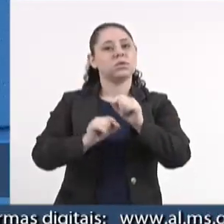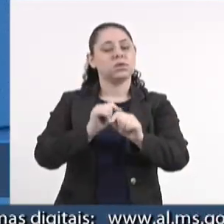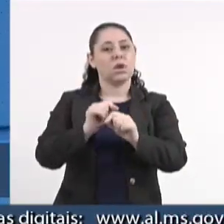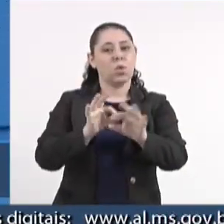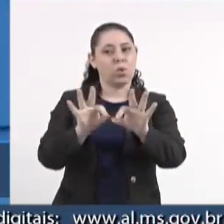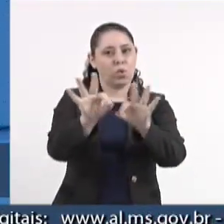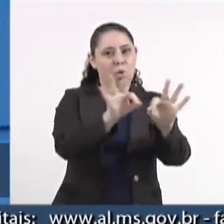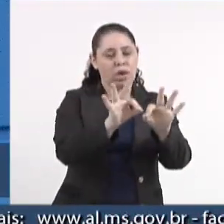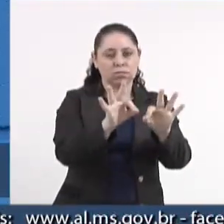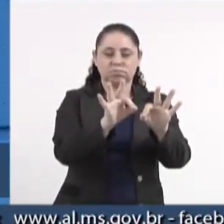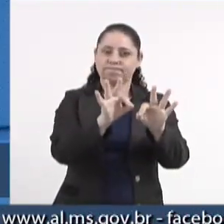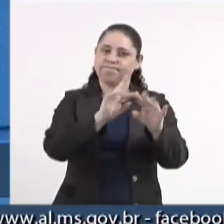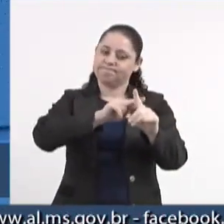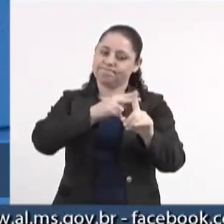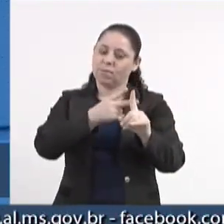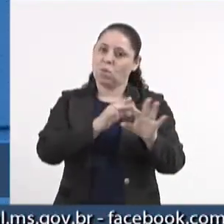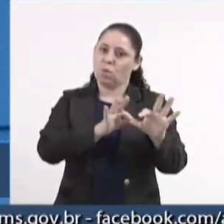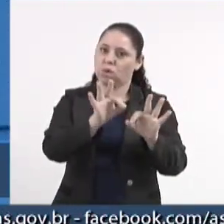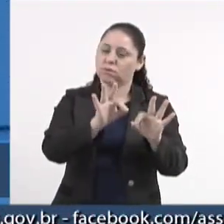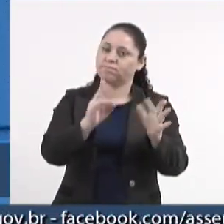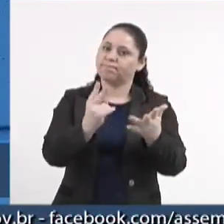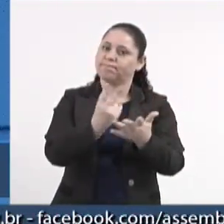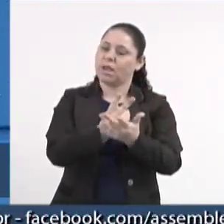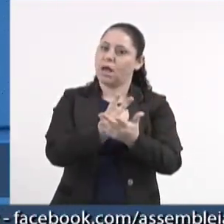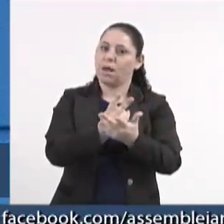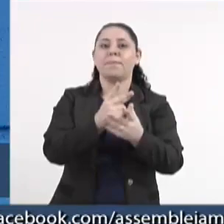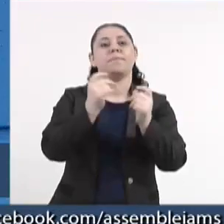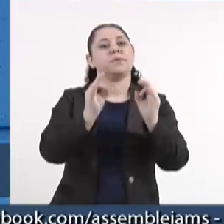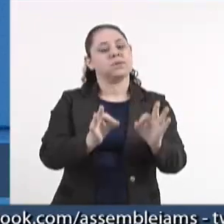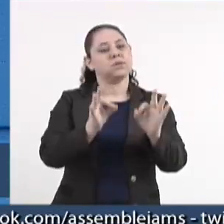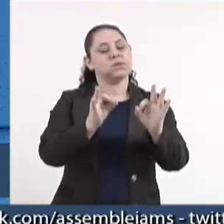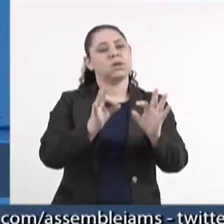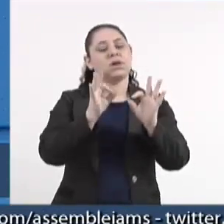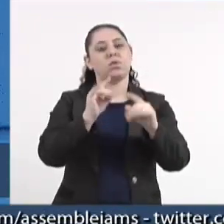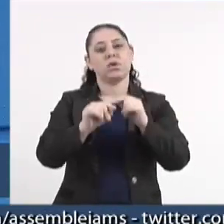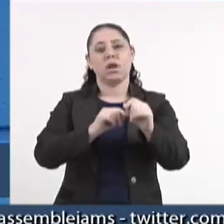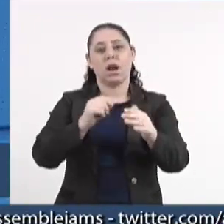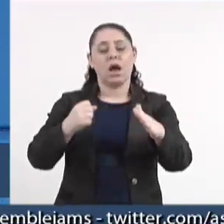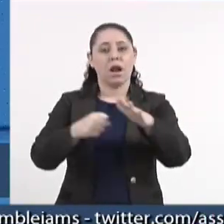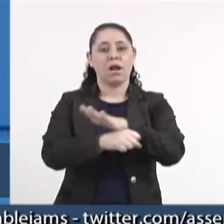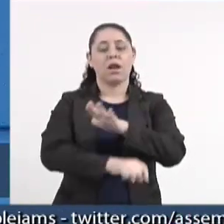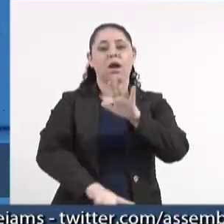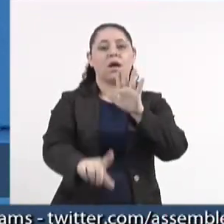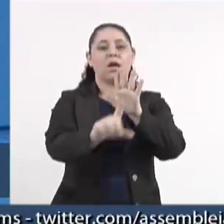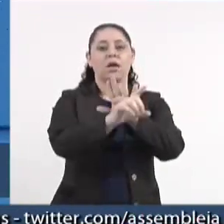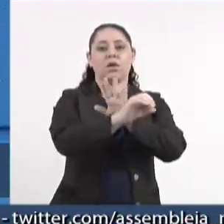dessa defasagem, assegurando assim a plena aplicação da Lei